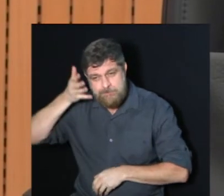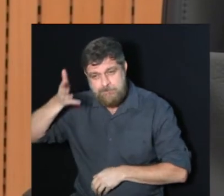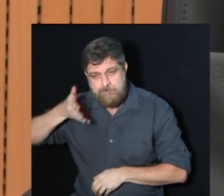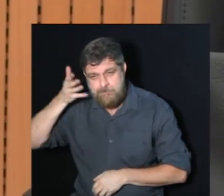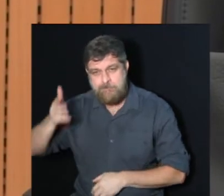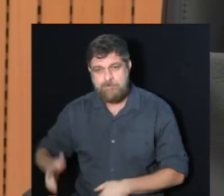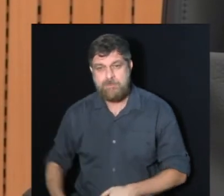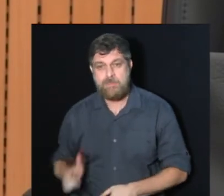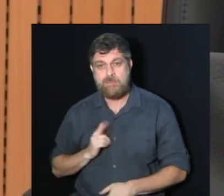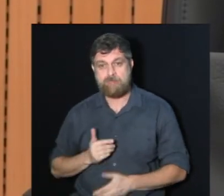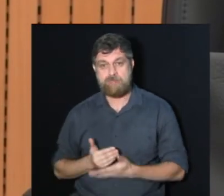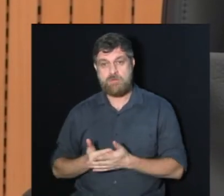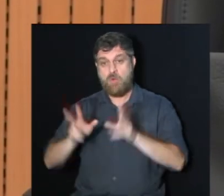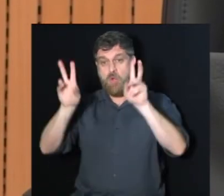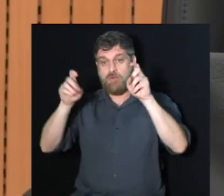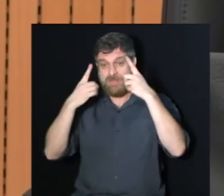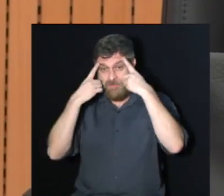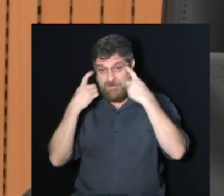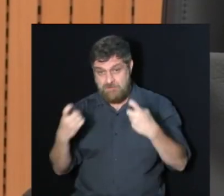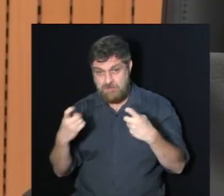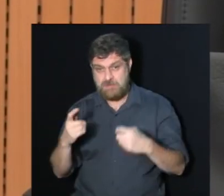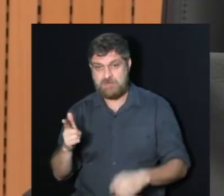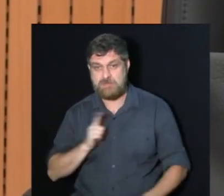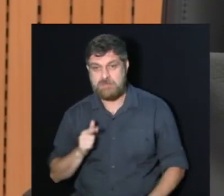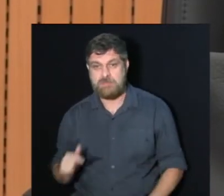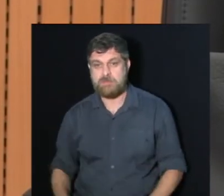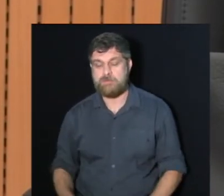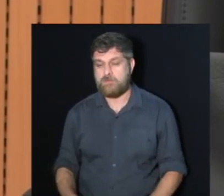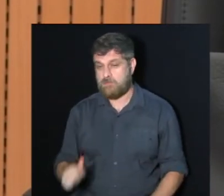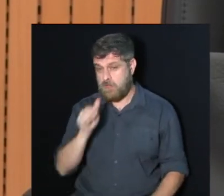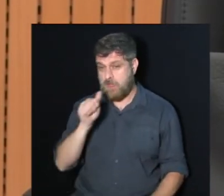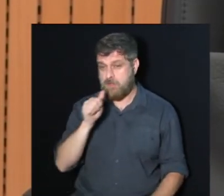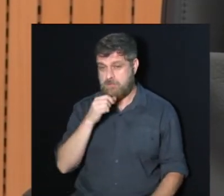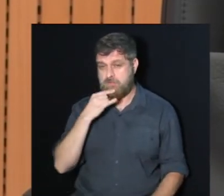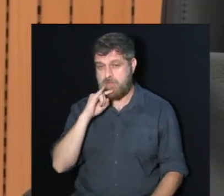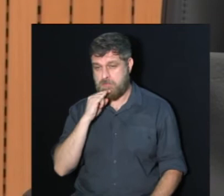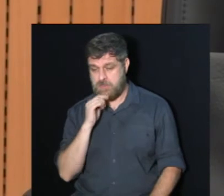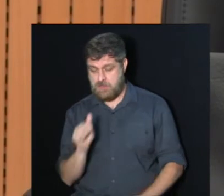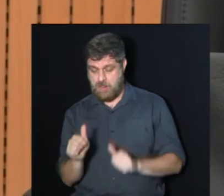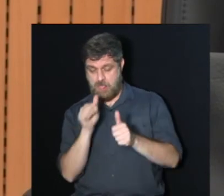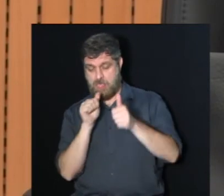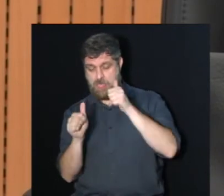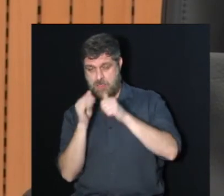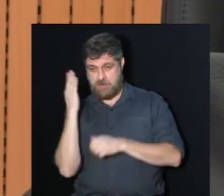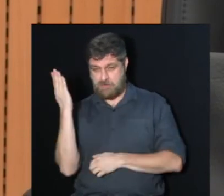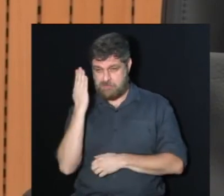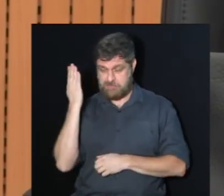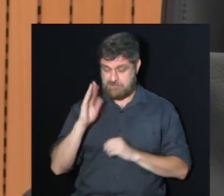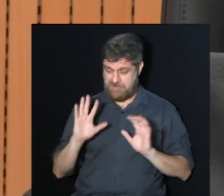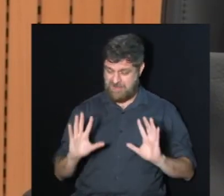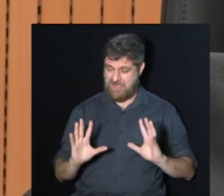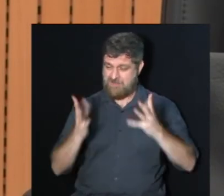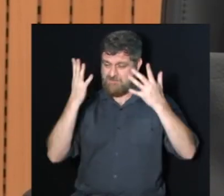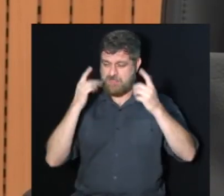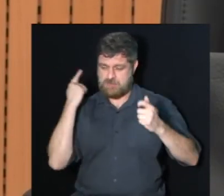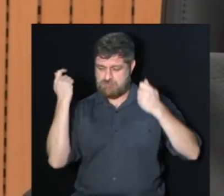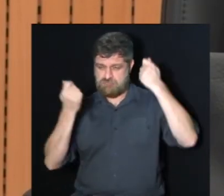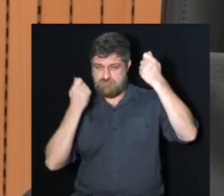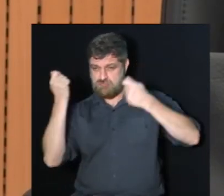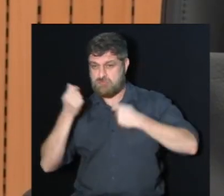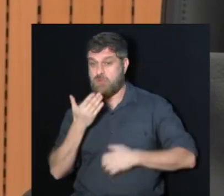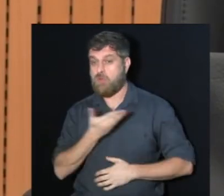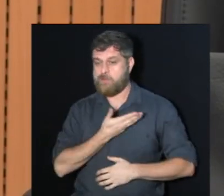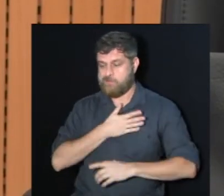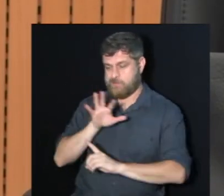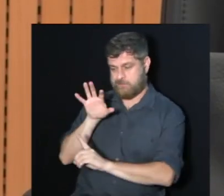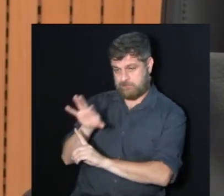essa violência? Através da bebida, através de uma festa, através de um